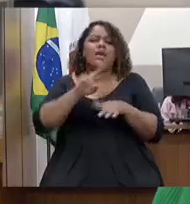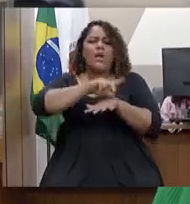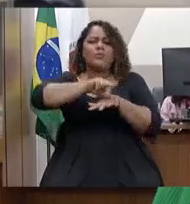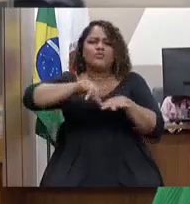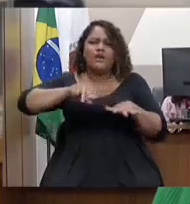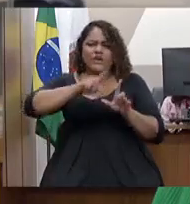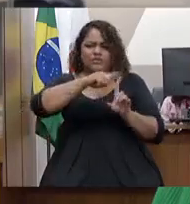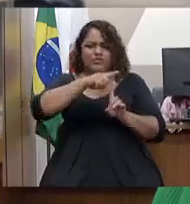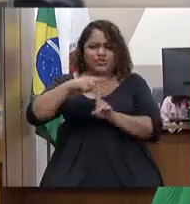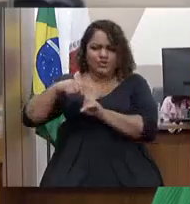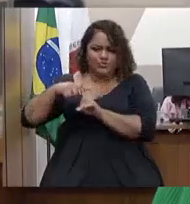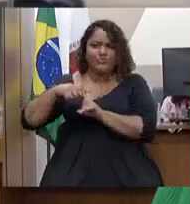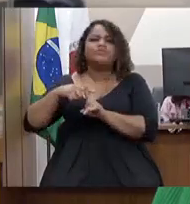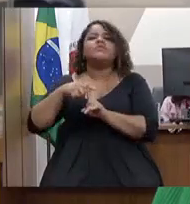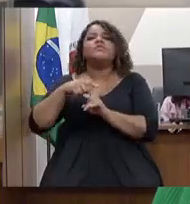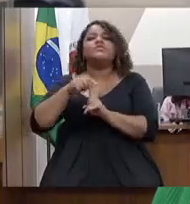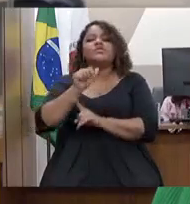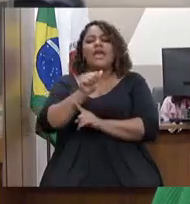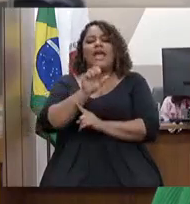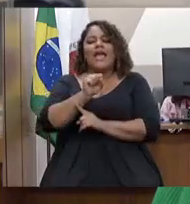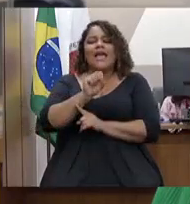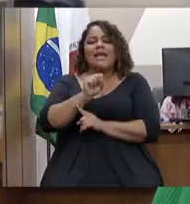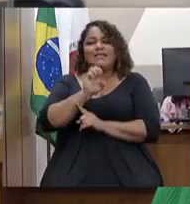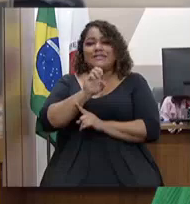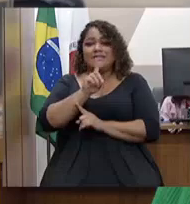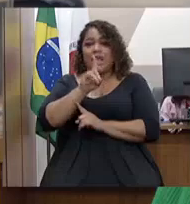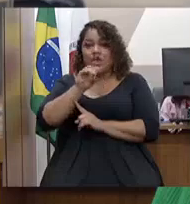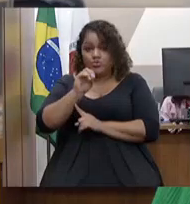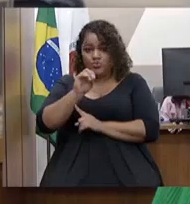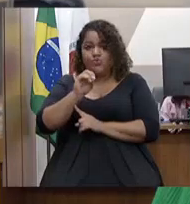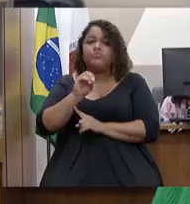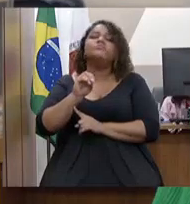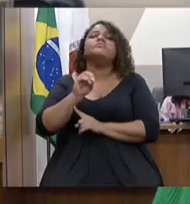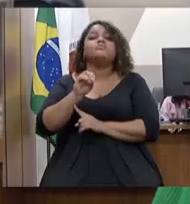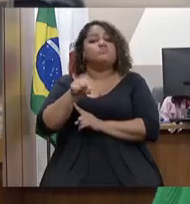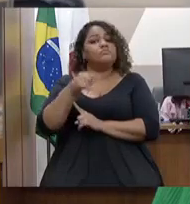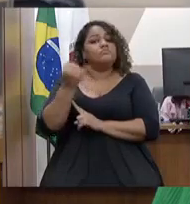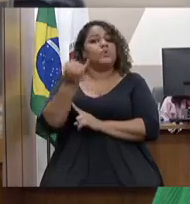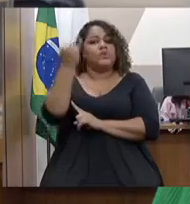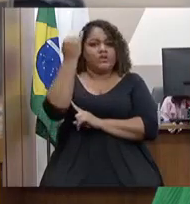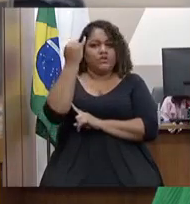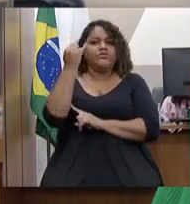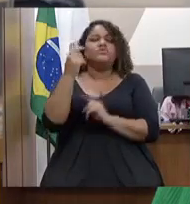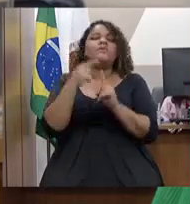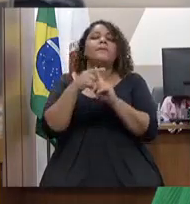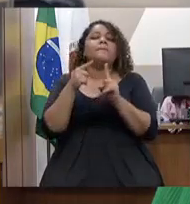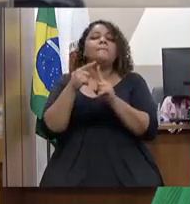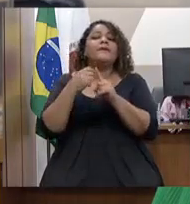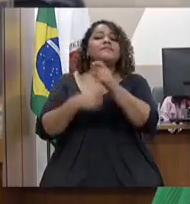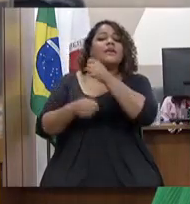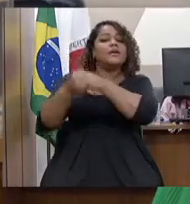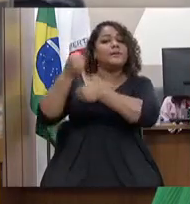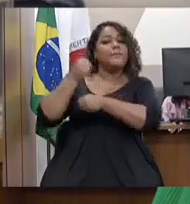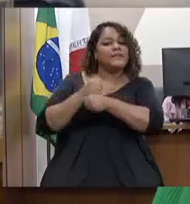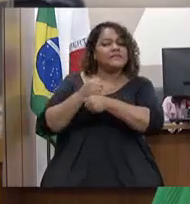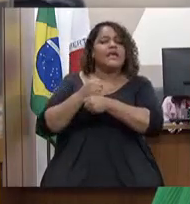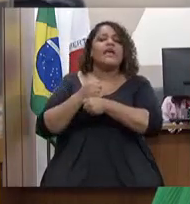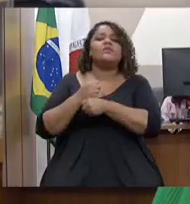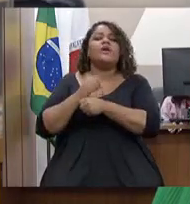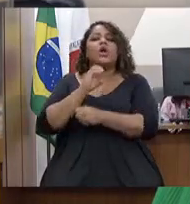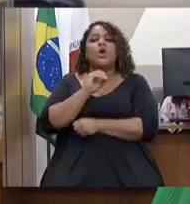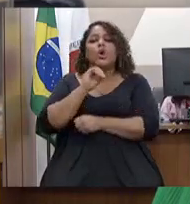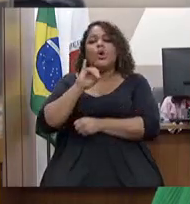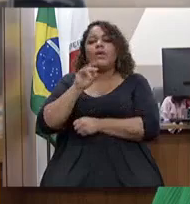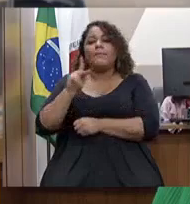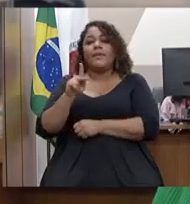a oit e a OMS lançaram no ano passado é uma nota conjunta sobre saúde mental do trabalho mas